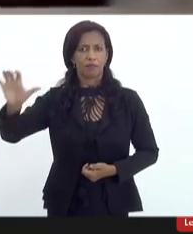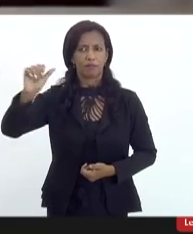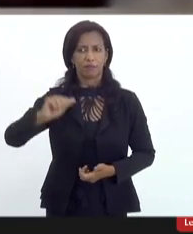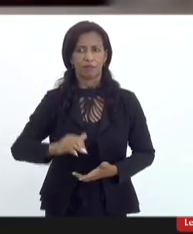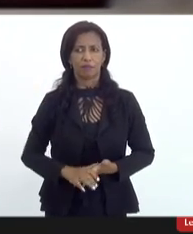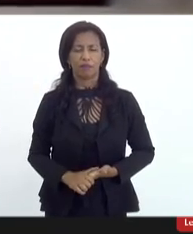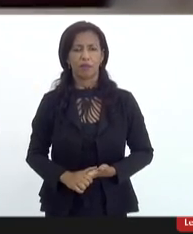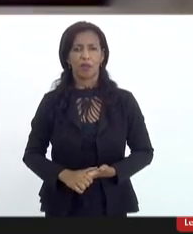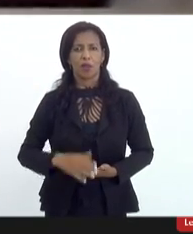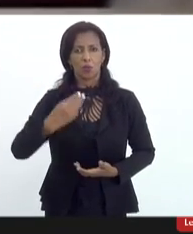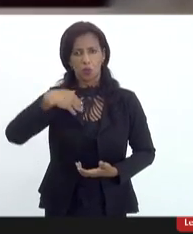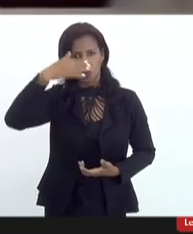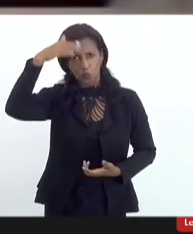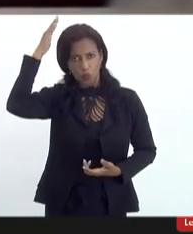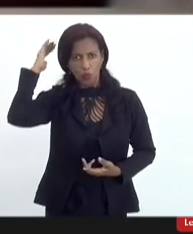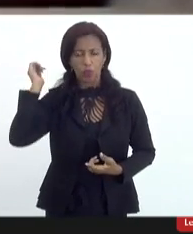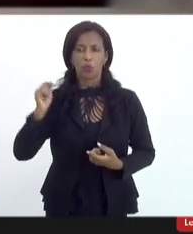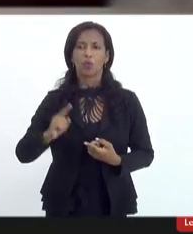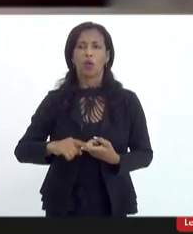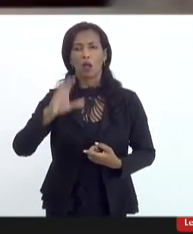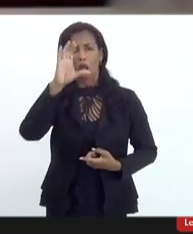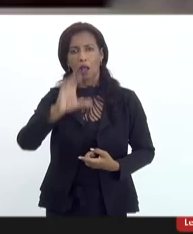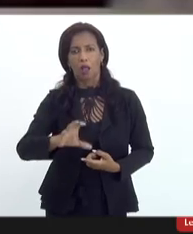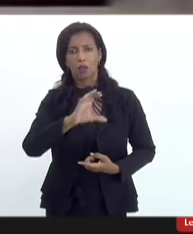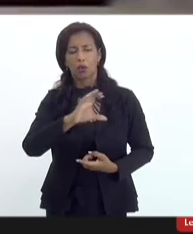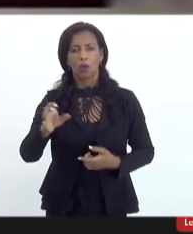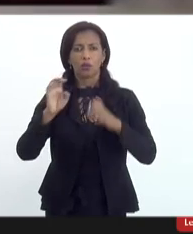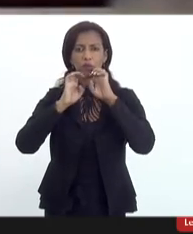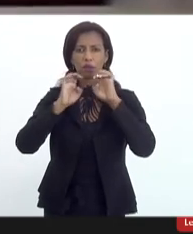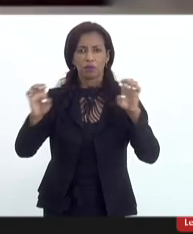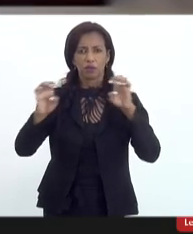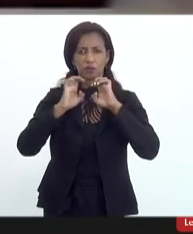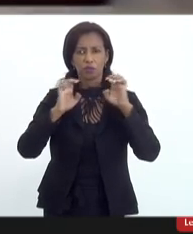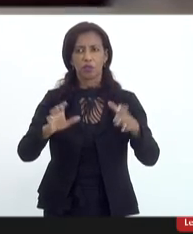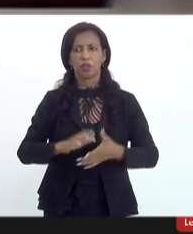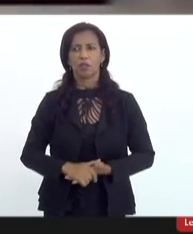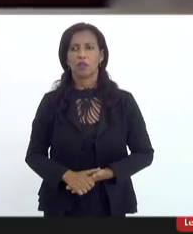Judeus, muçulmanos, católicos, evangélicos,